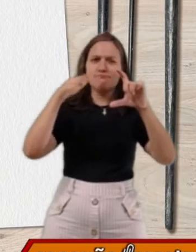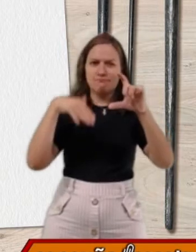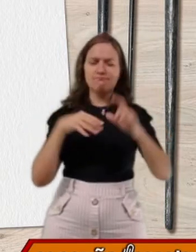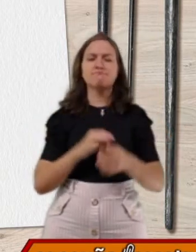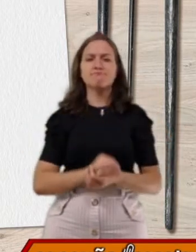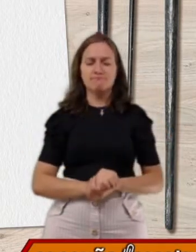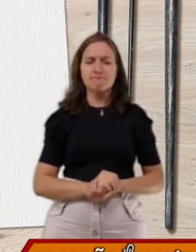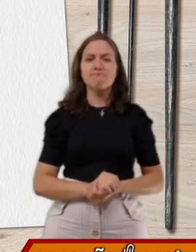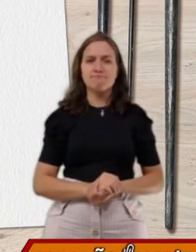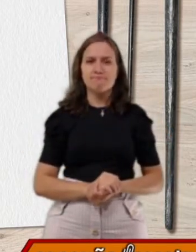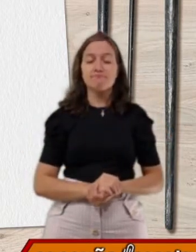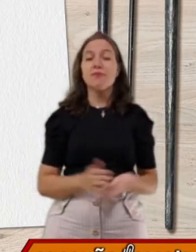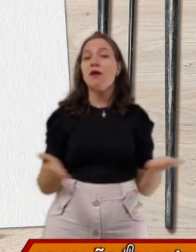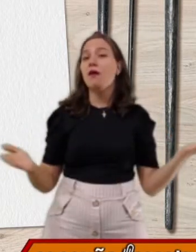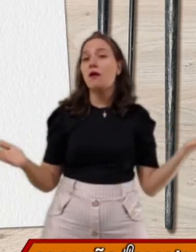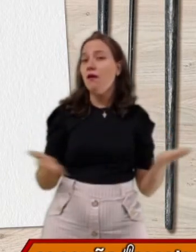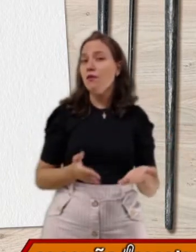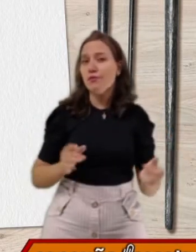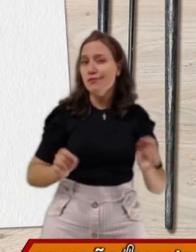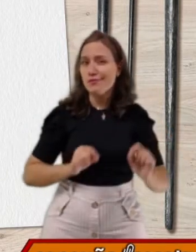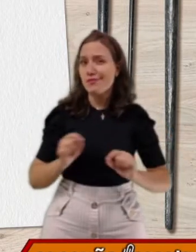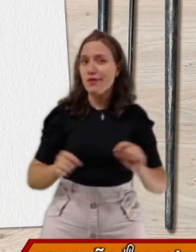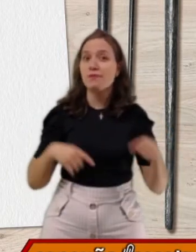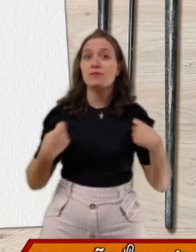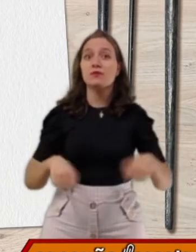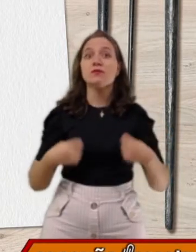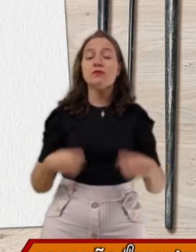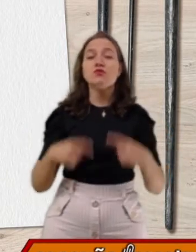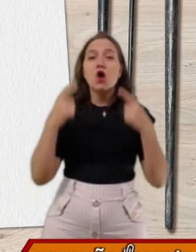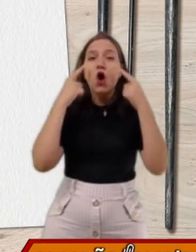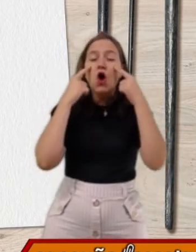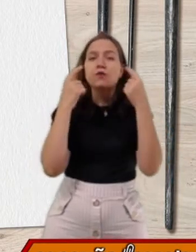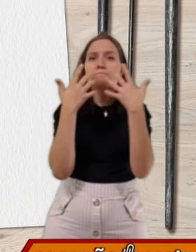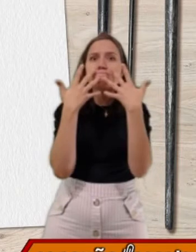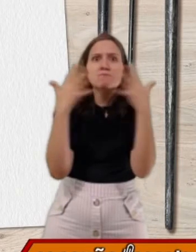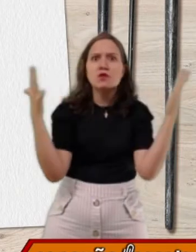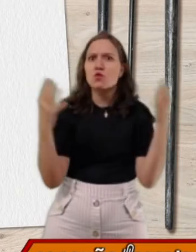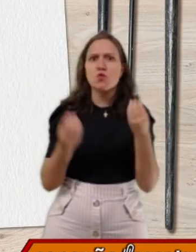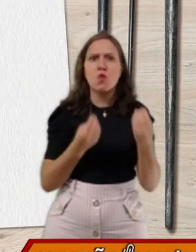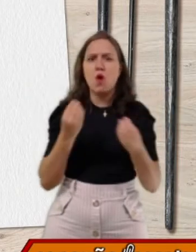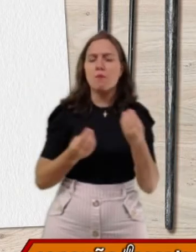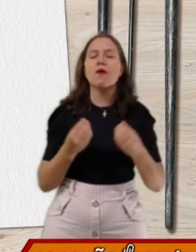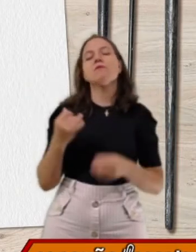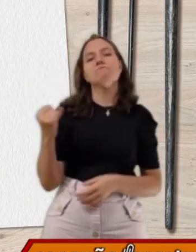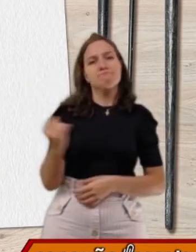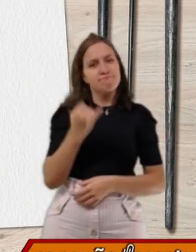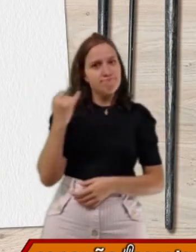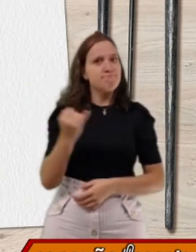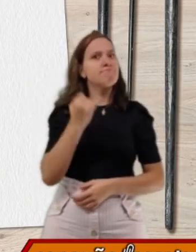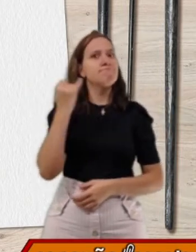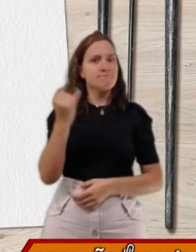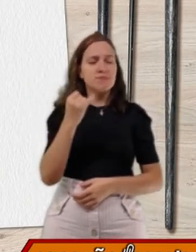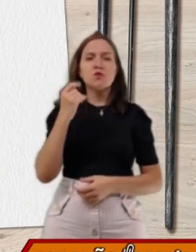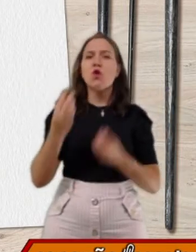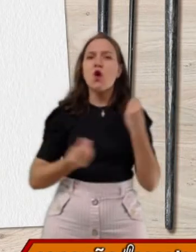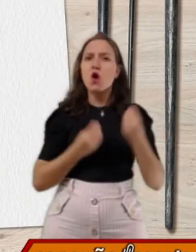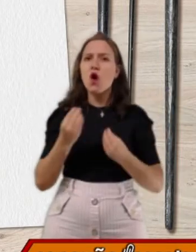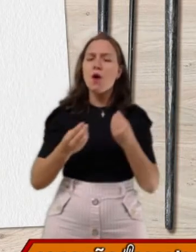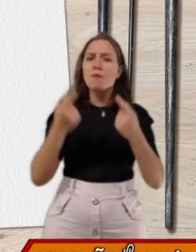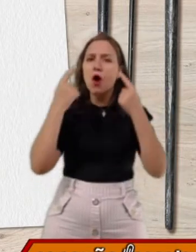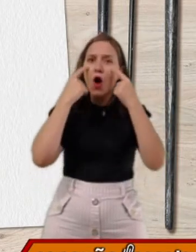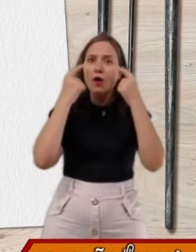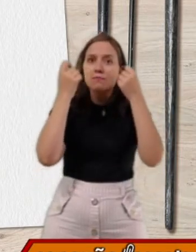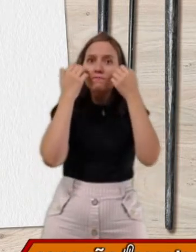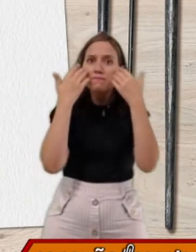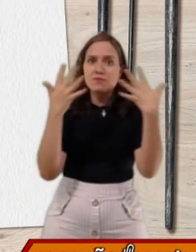Oi e agora nós vamos fazer um brilho dos olhos gente o brilho dos olhos ele é muito importante essa bolinha que brilha